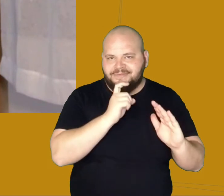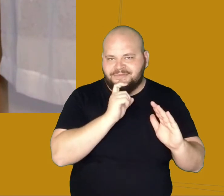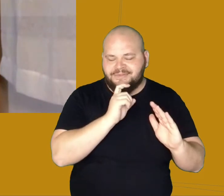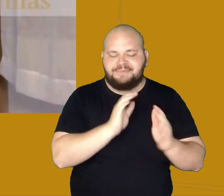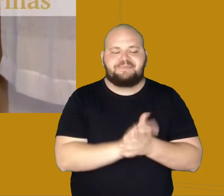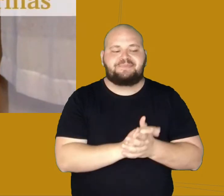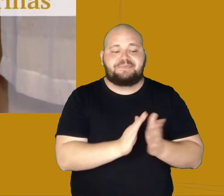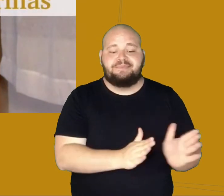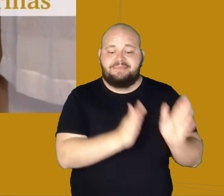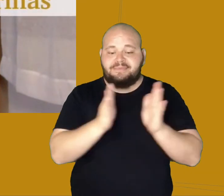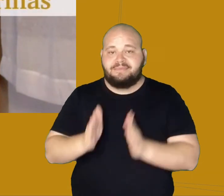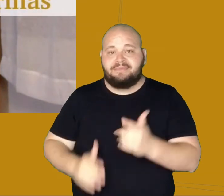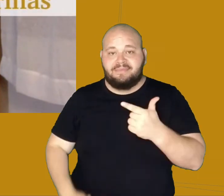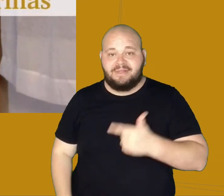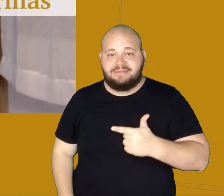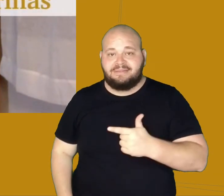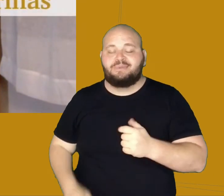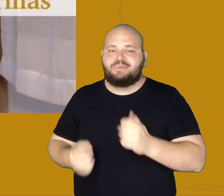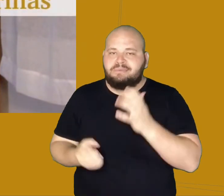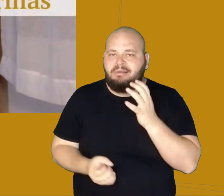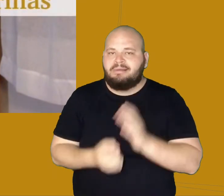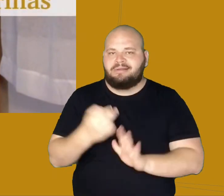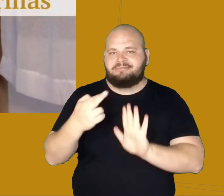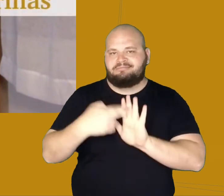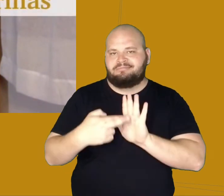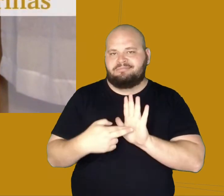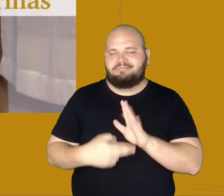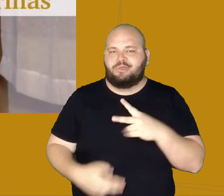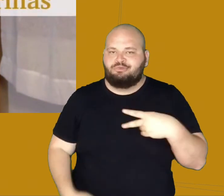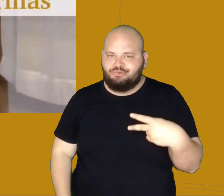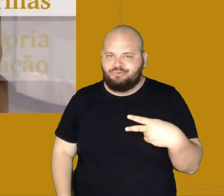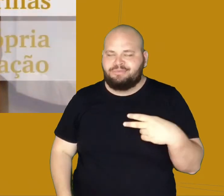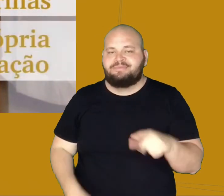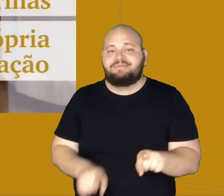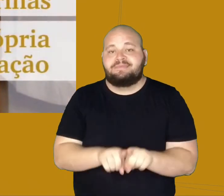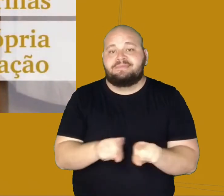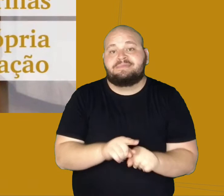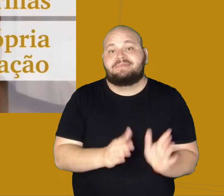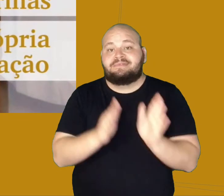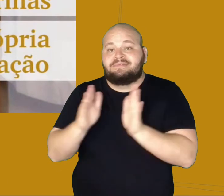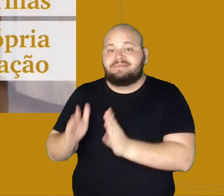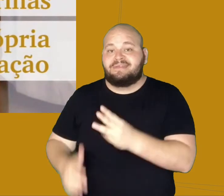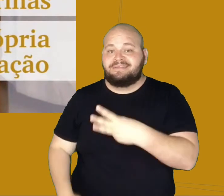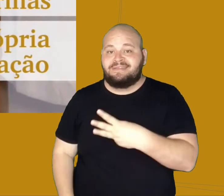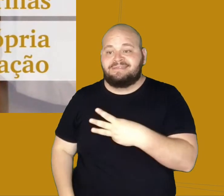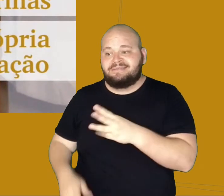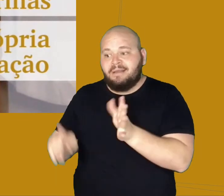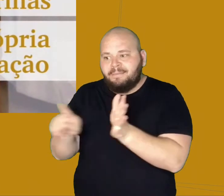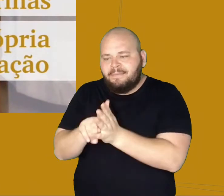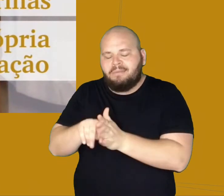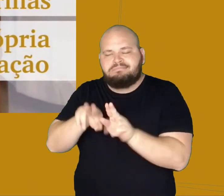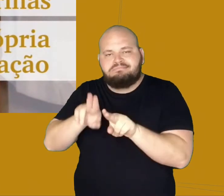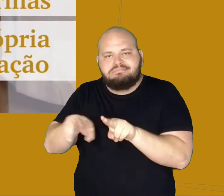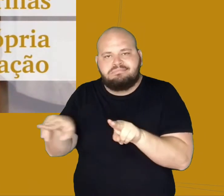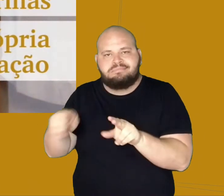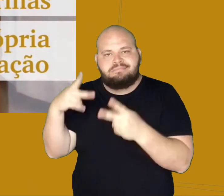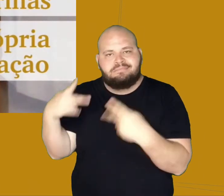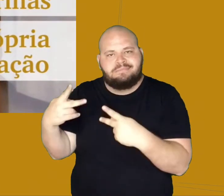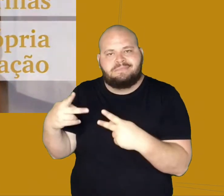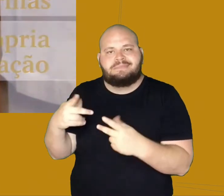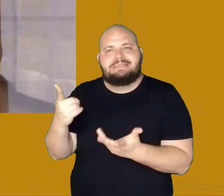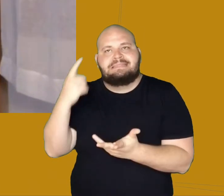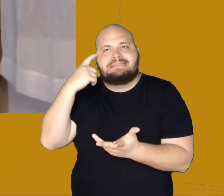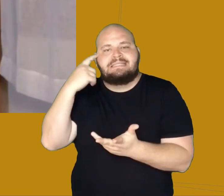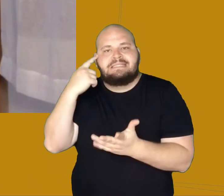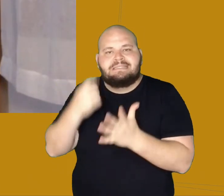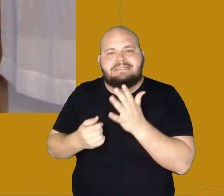A segunda é quando ele instaura as suas 2 doutrinas. E a terceira, finalmente, a sua própria internação como uma